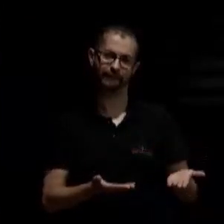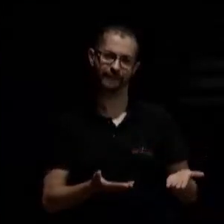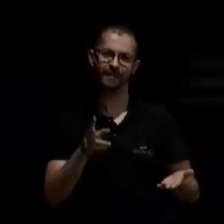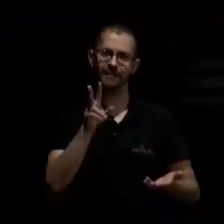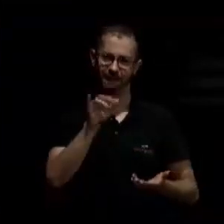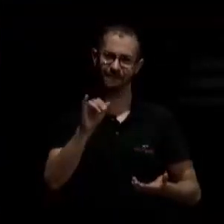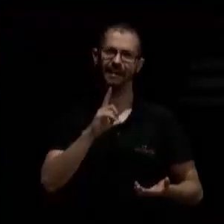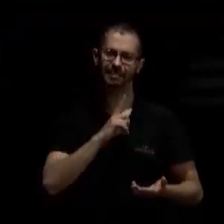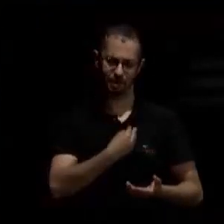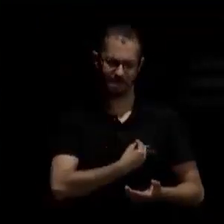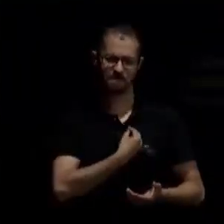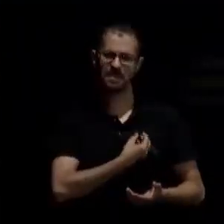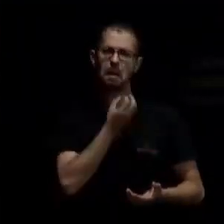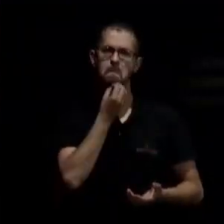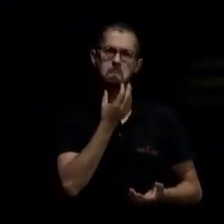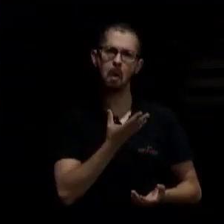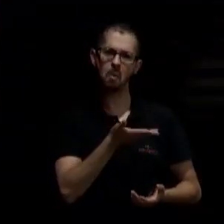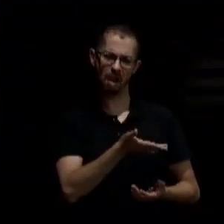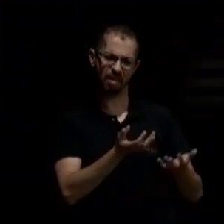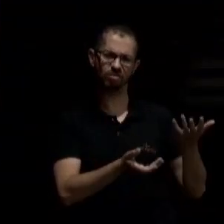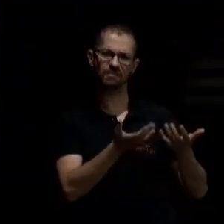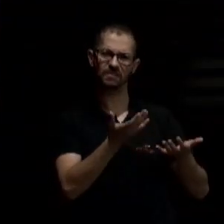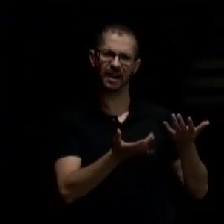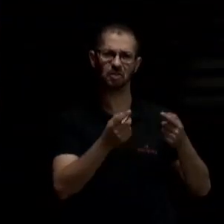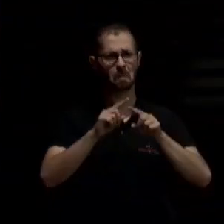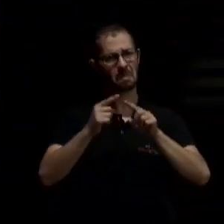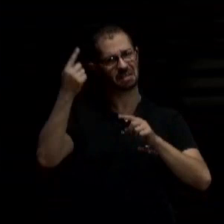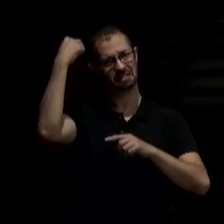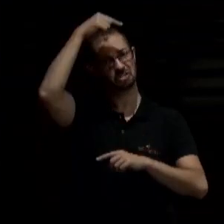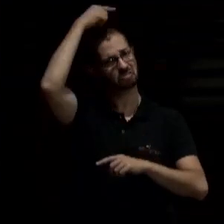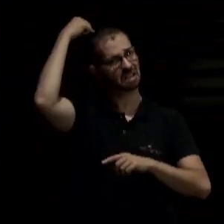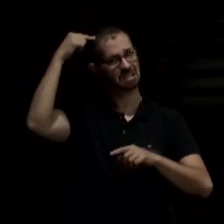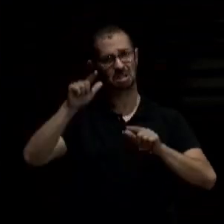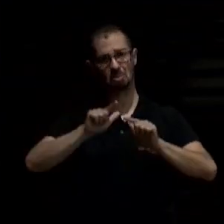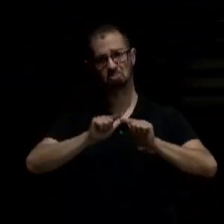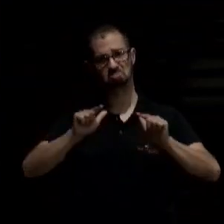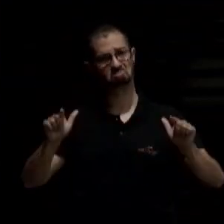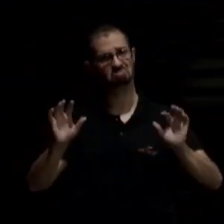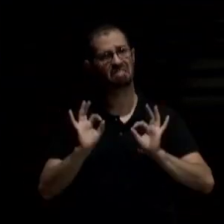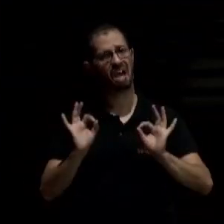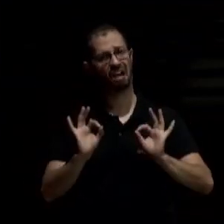vida maravilhosa lá no inferno, mas santificação não vai ter.